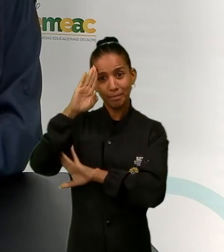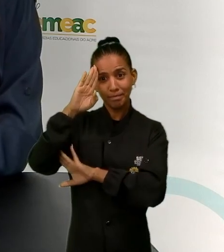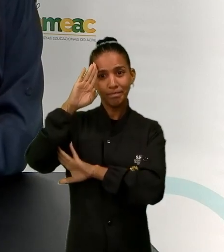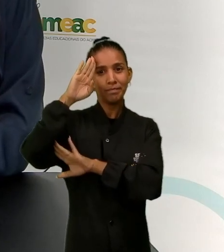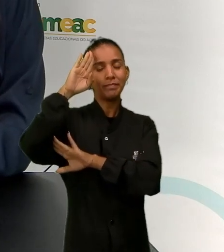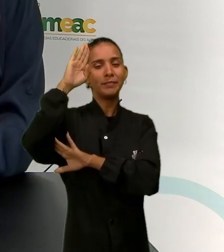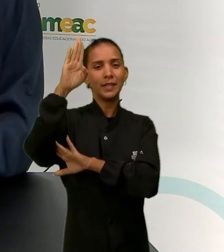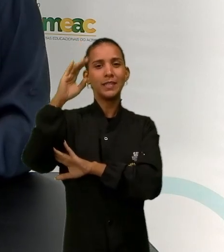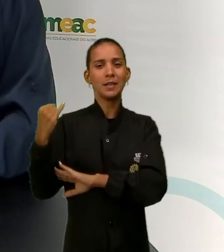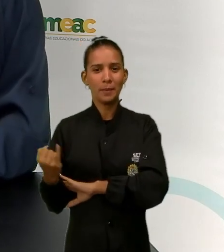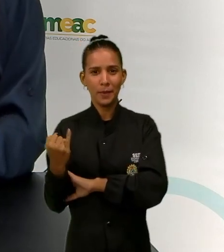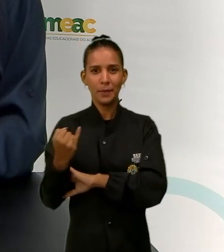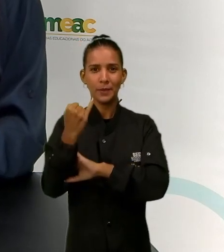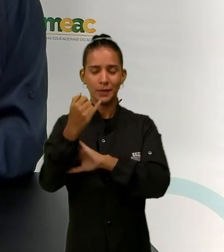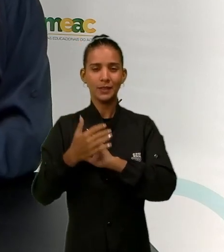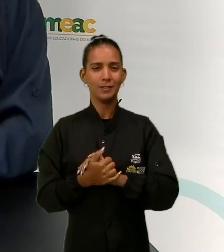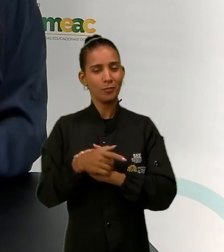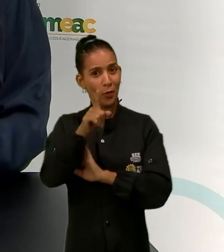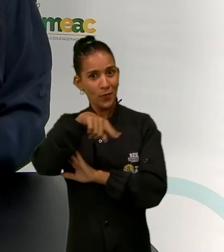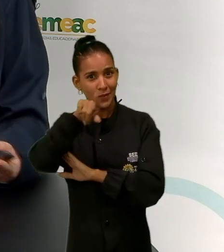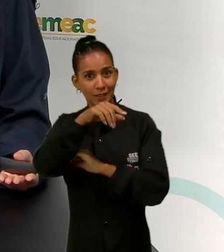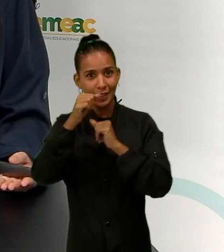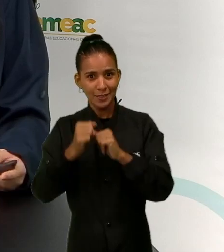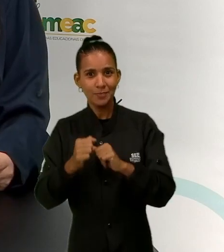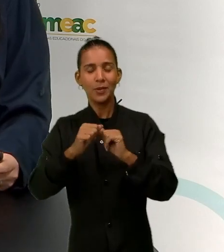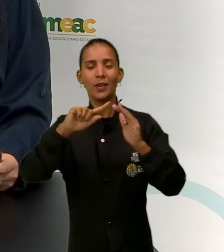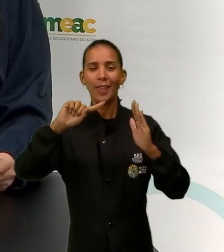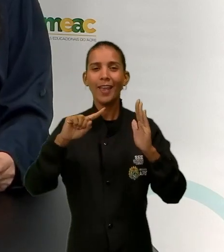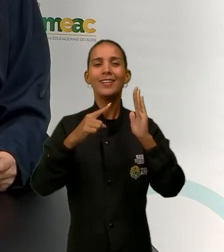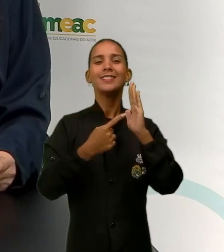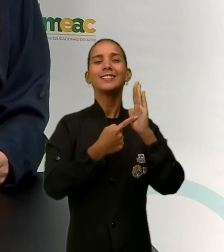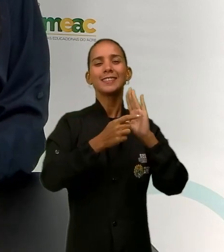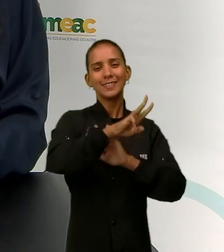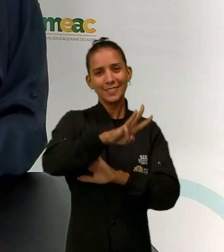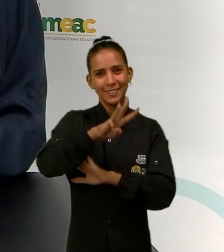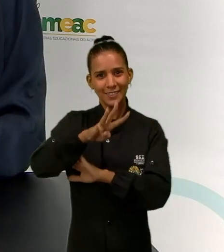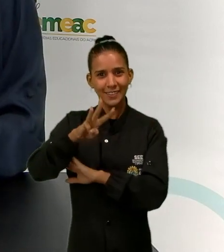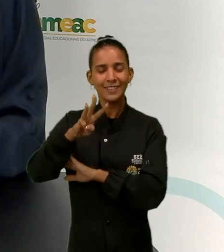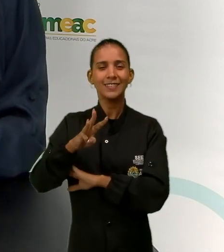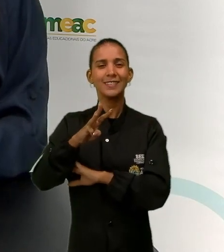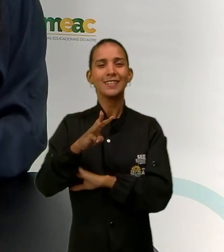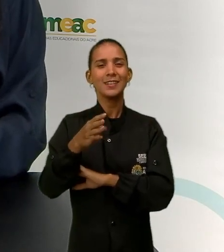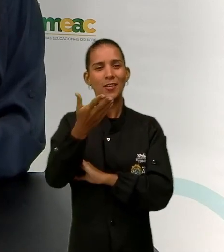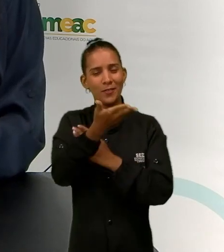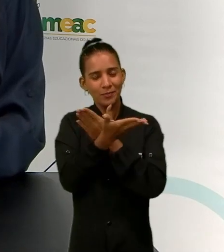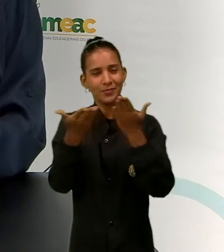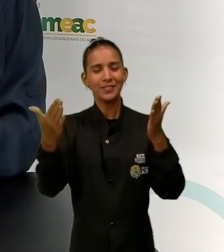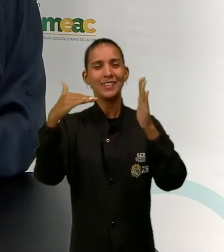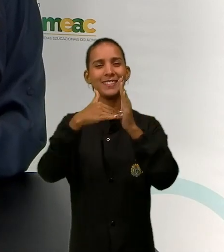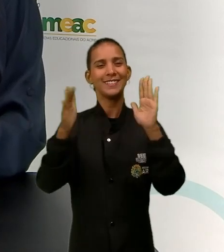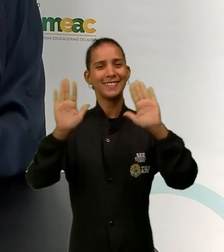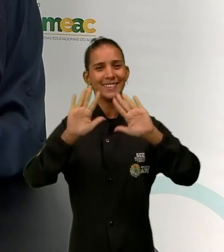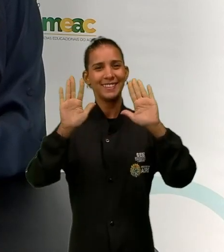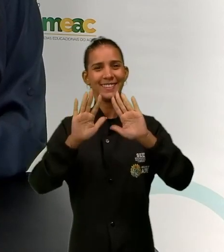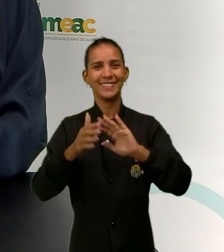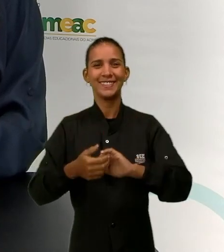funcionalidades. Acessem as nossas plataformas, espero que vocês tenham gostado da aula e até a próxima!